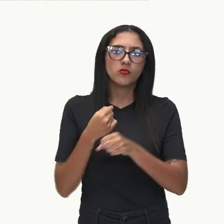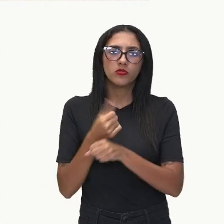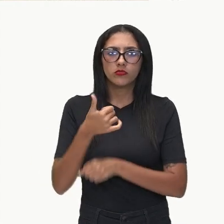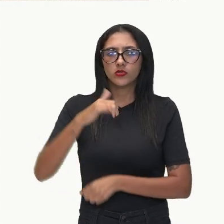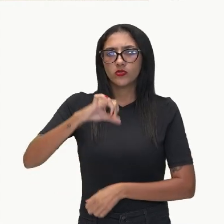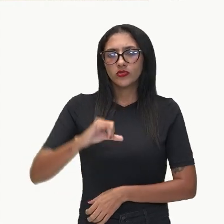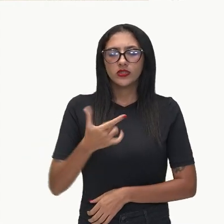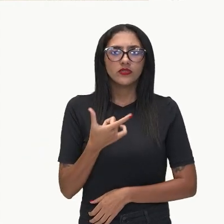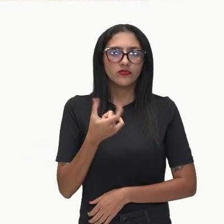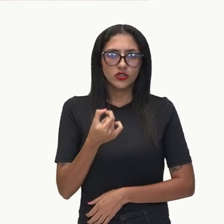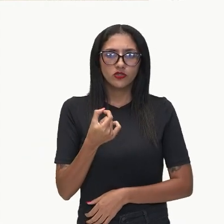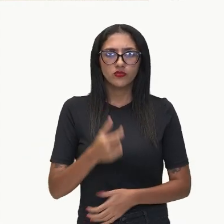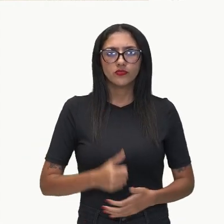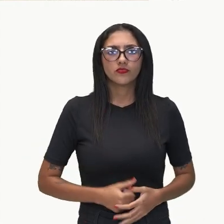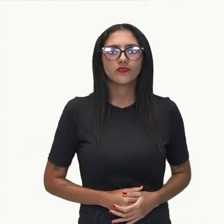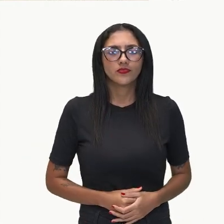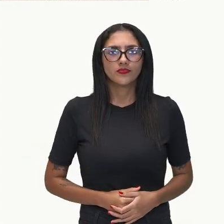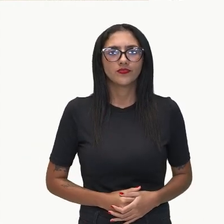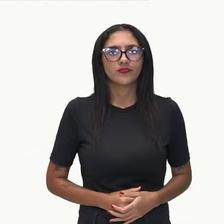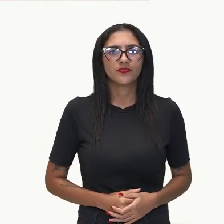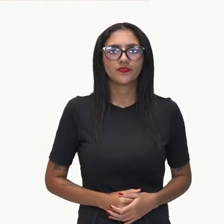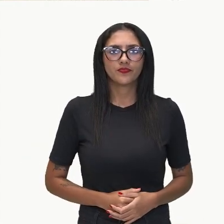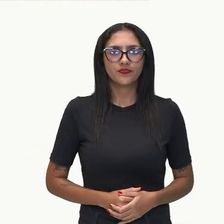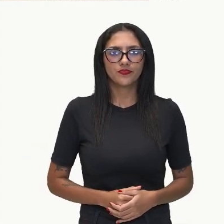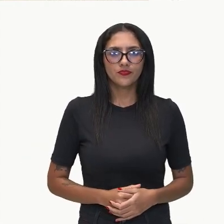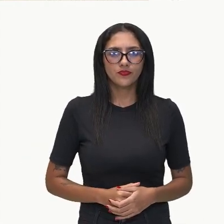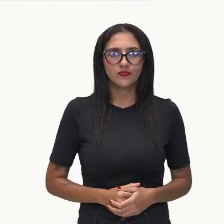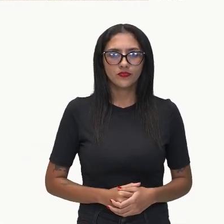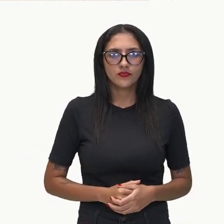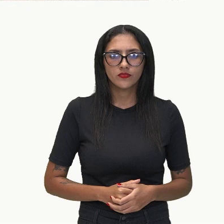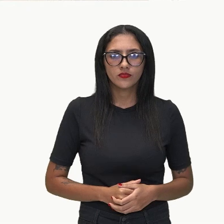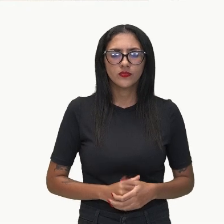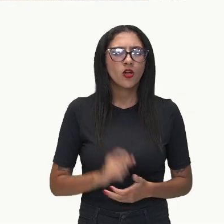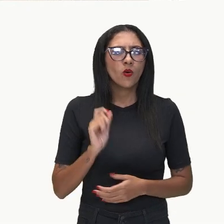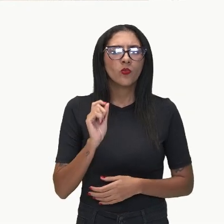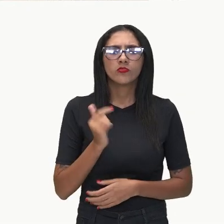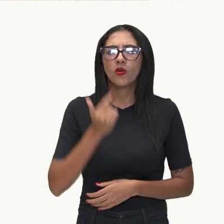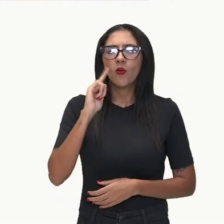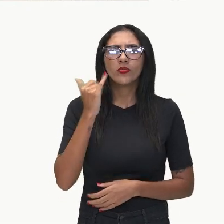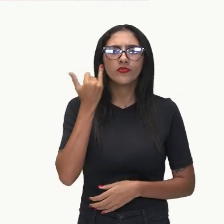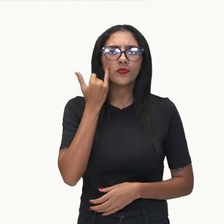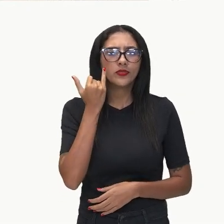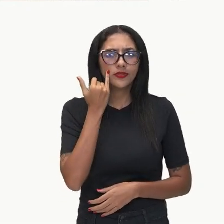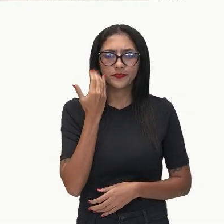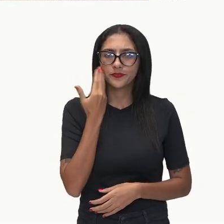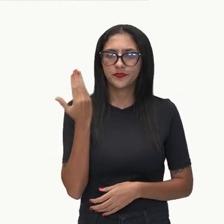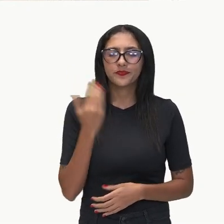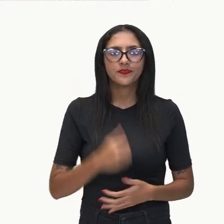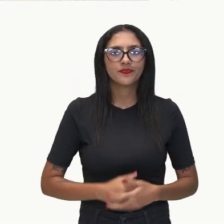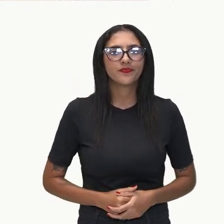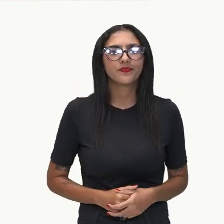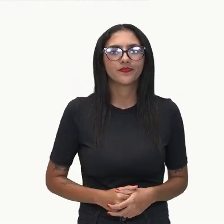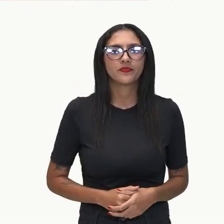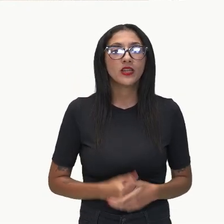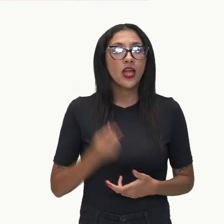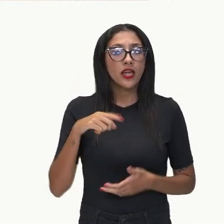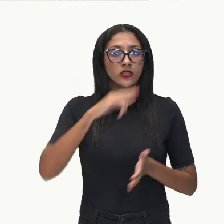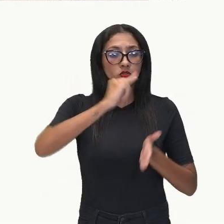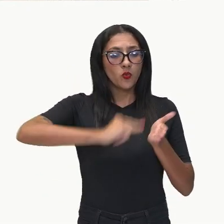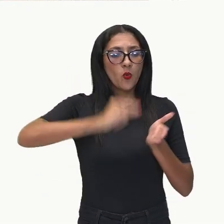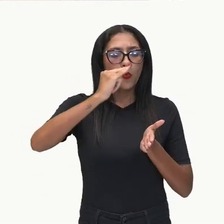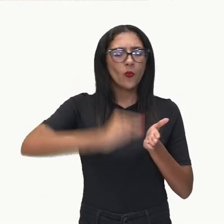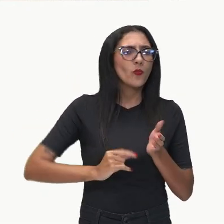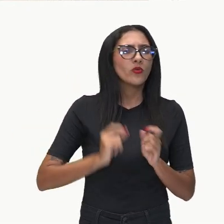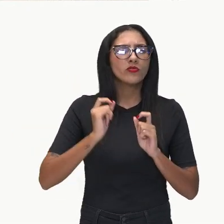1920, tá? O que mais que a gente tem para falar sobre o Tratado de Versalhes aqui? Vamos observar. O tratado determinava, então,